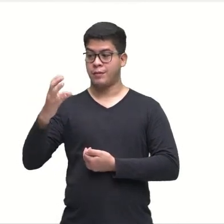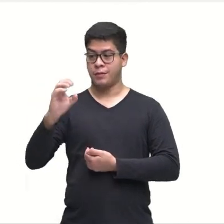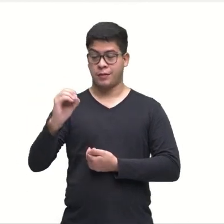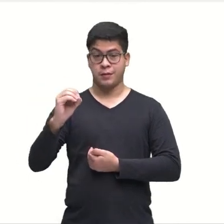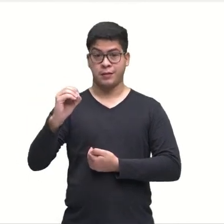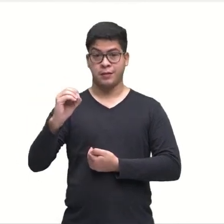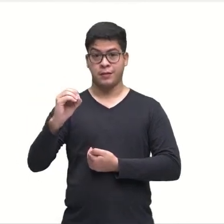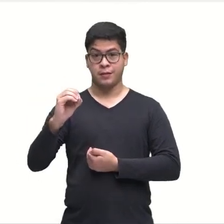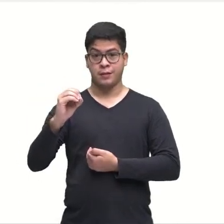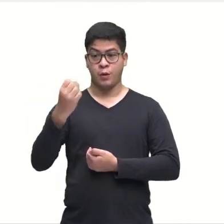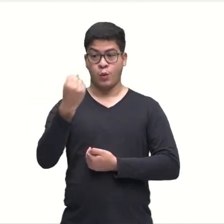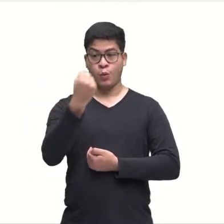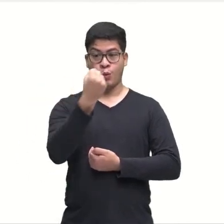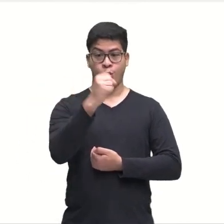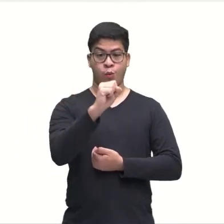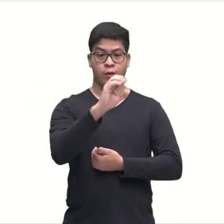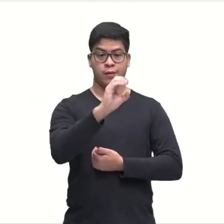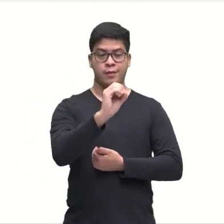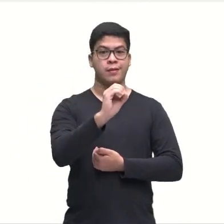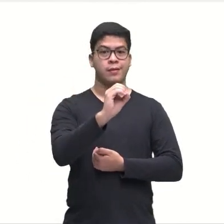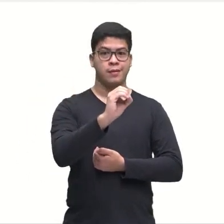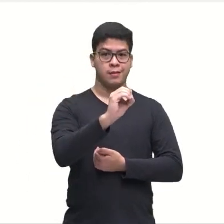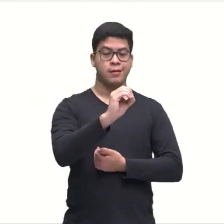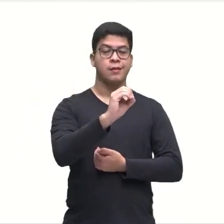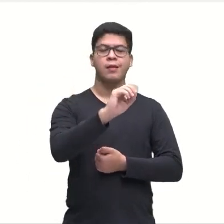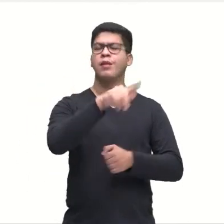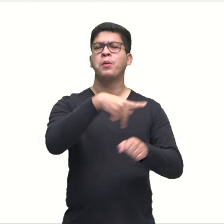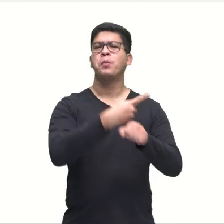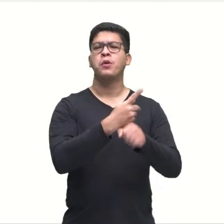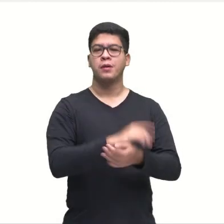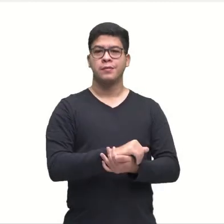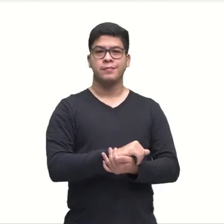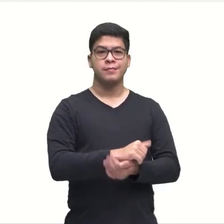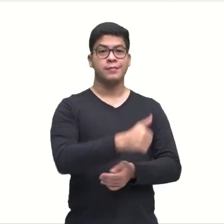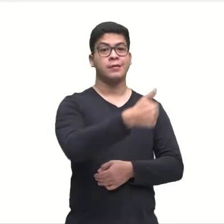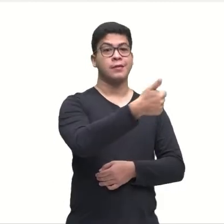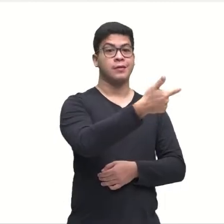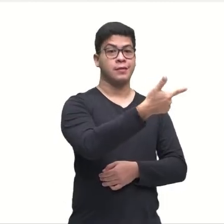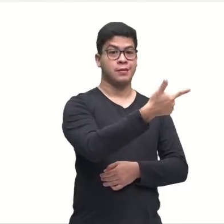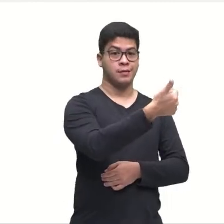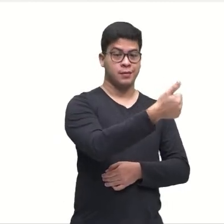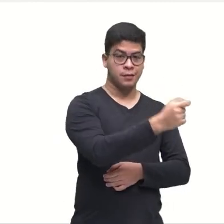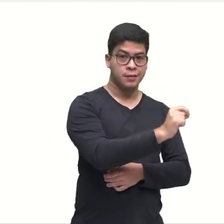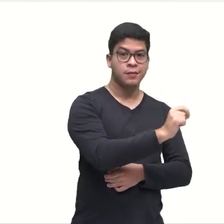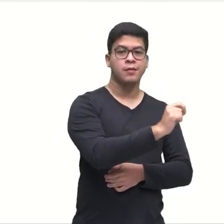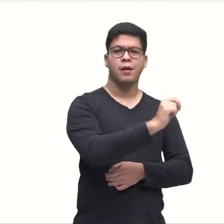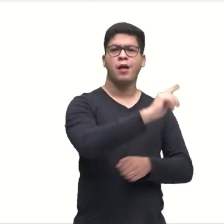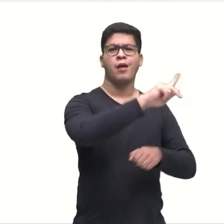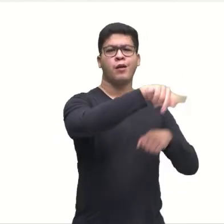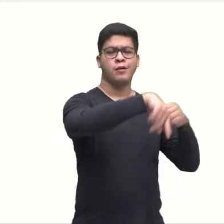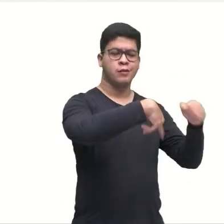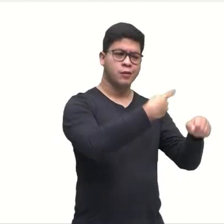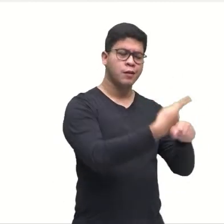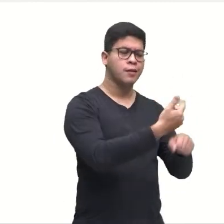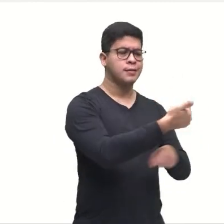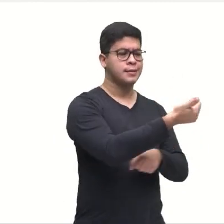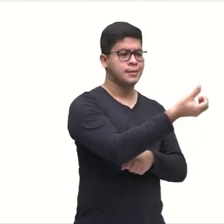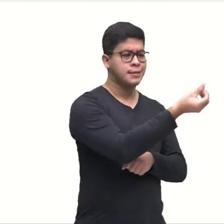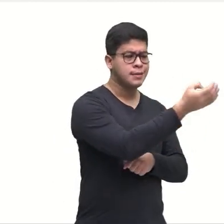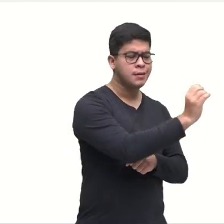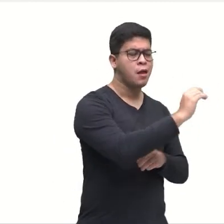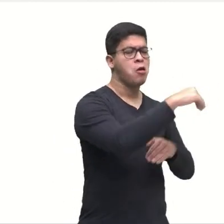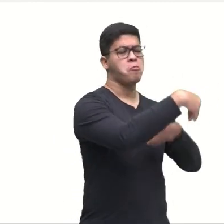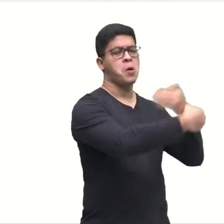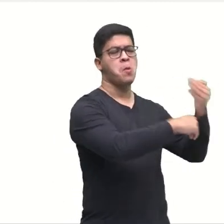40, 80, depois 120, depois 160, né? Vai